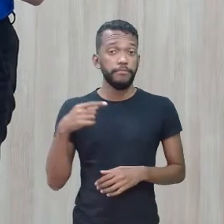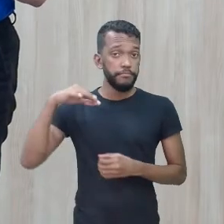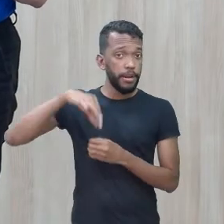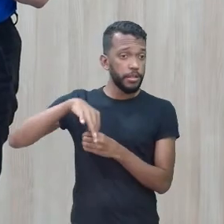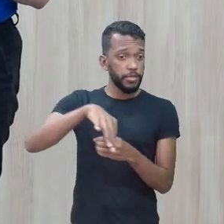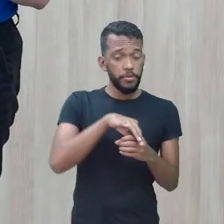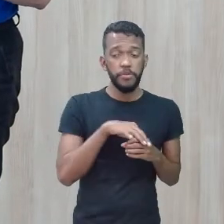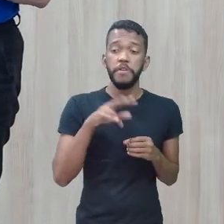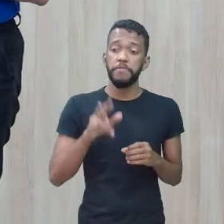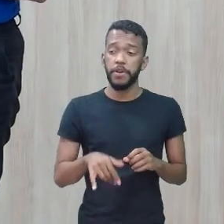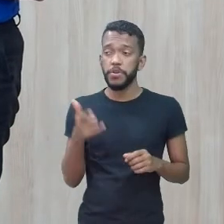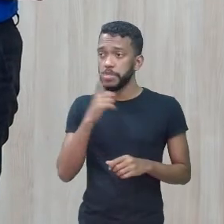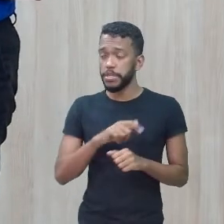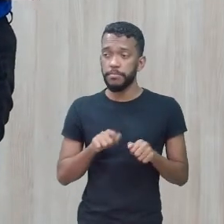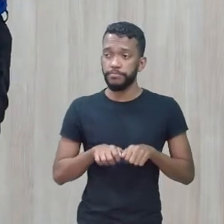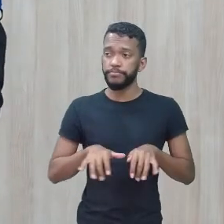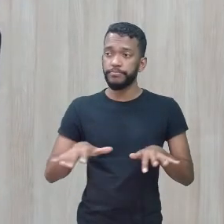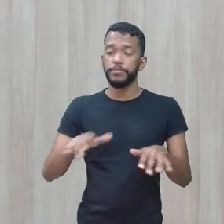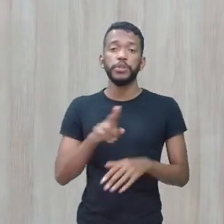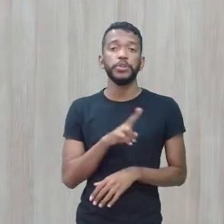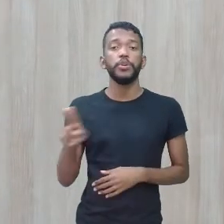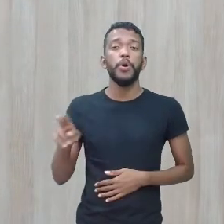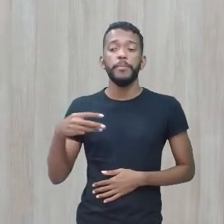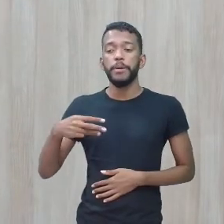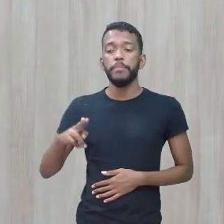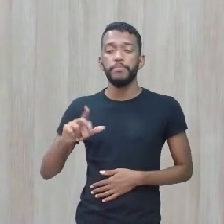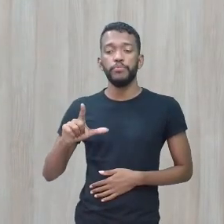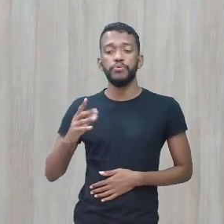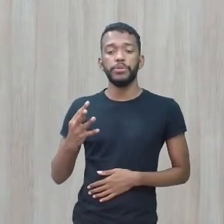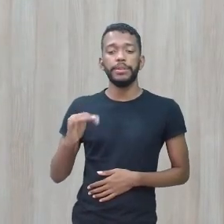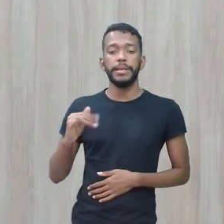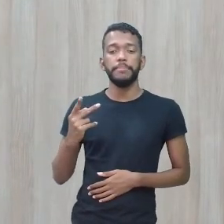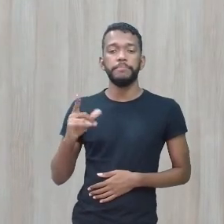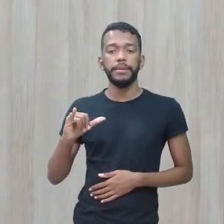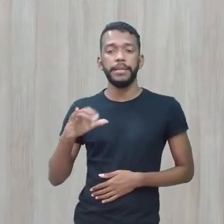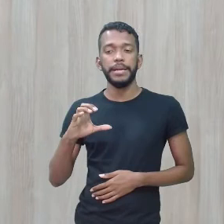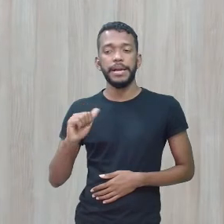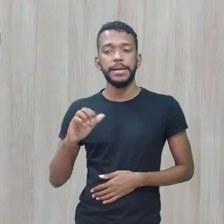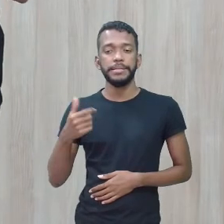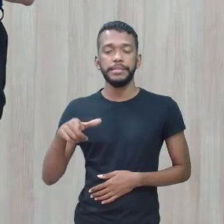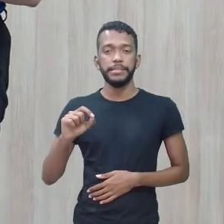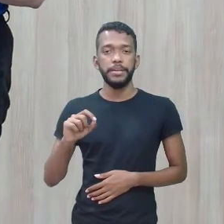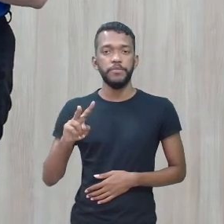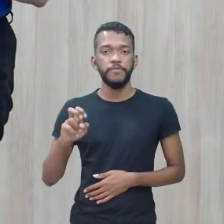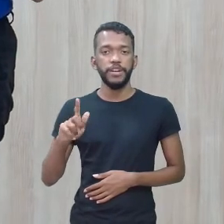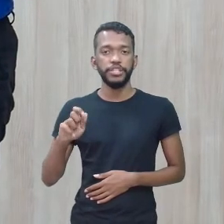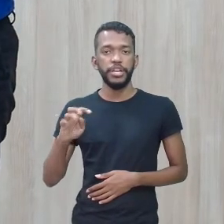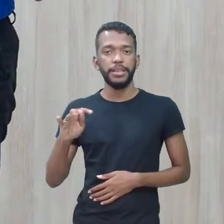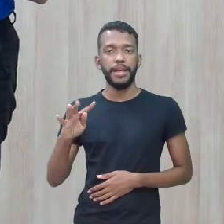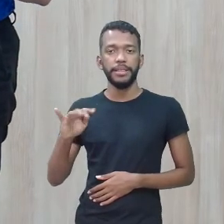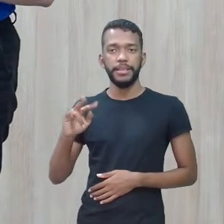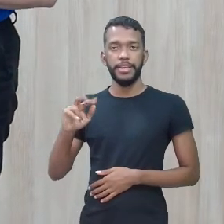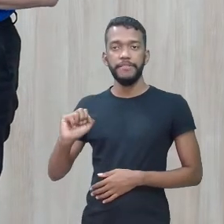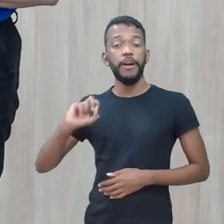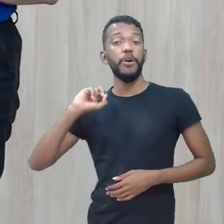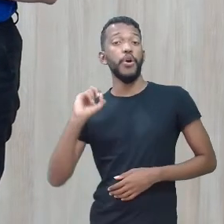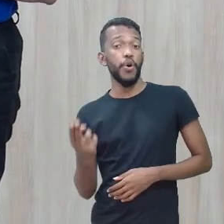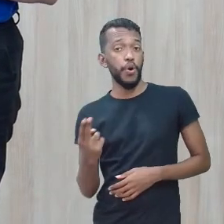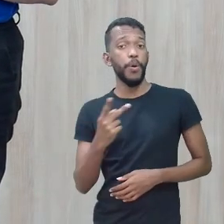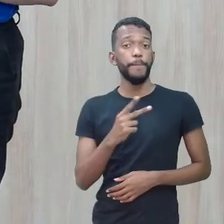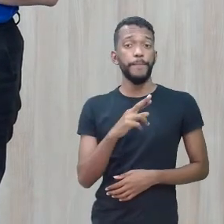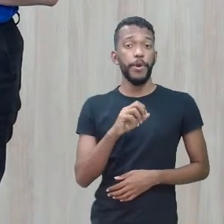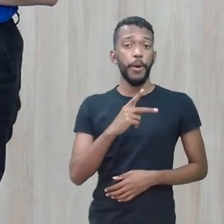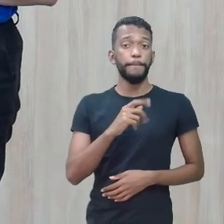outro organismo. É chamada multiplicação vegetativa ou propagação, também considerada